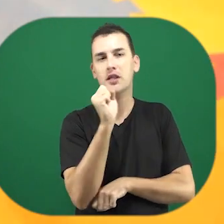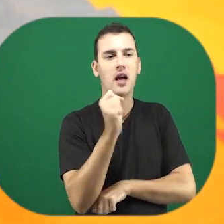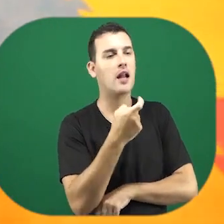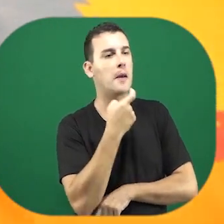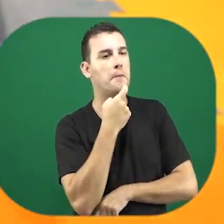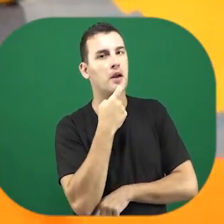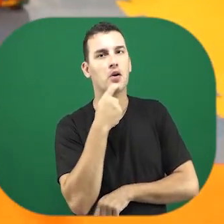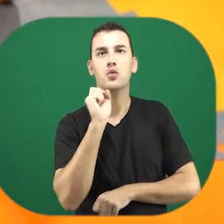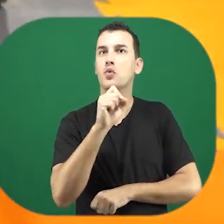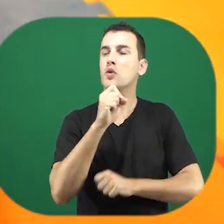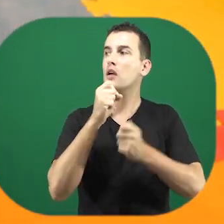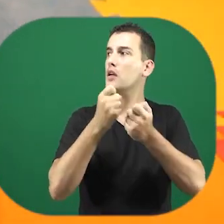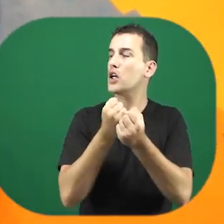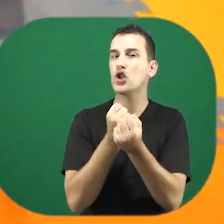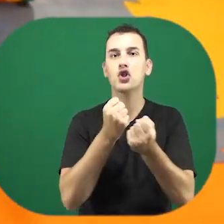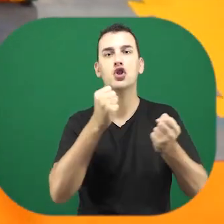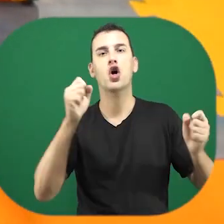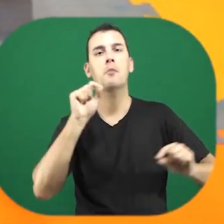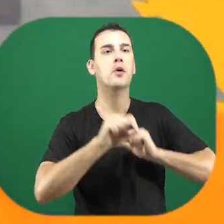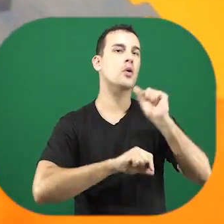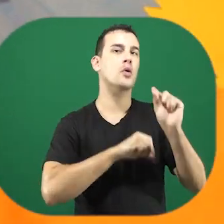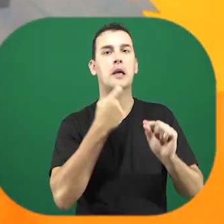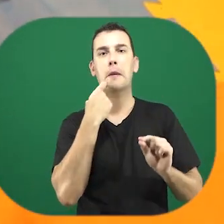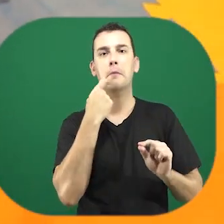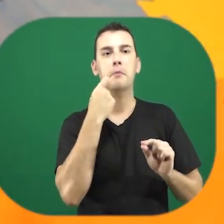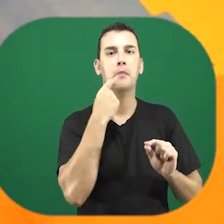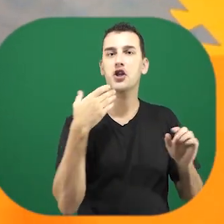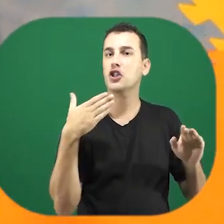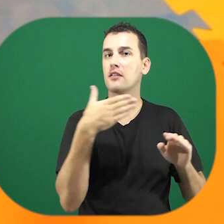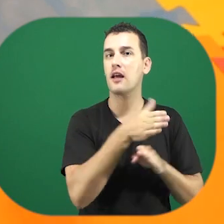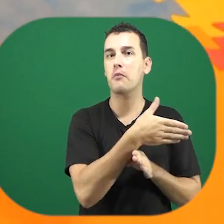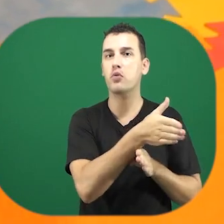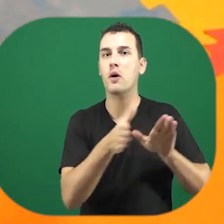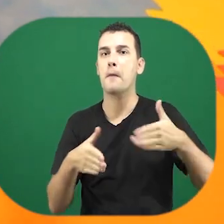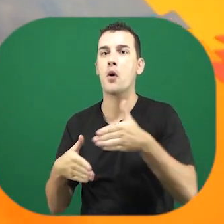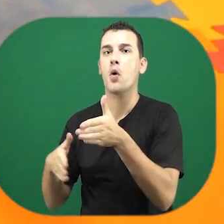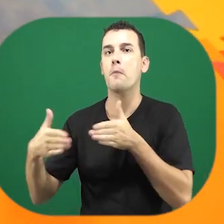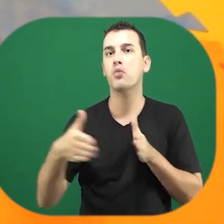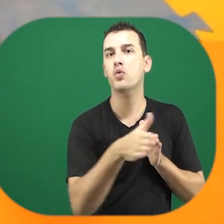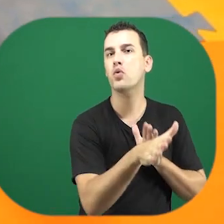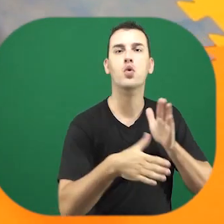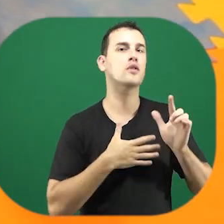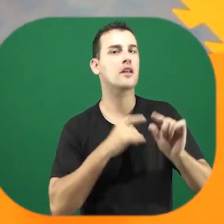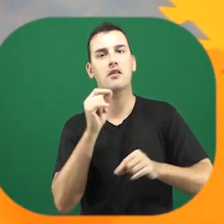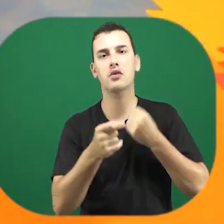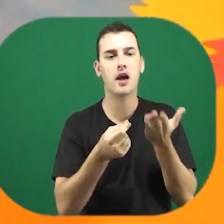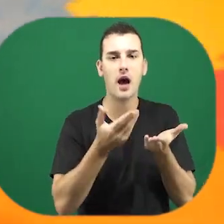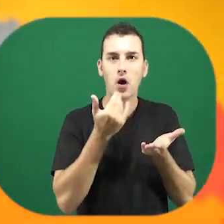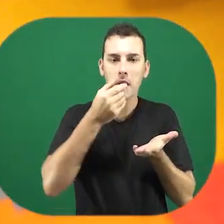grandes janelas ficavam abertas para os peixes poderem entrar e sair. Eles gostavam de comer nas suas mãos e se